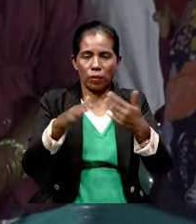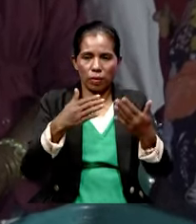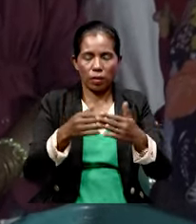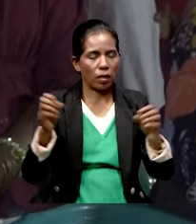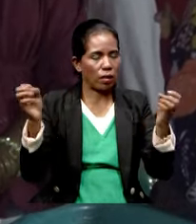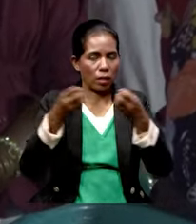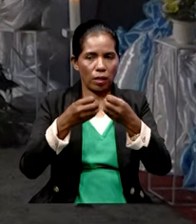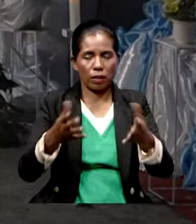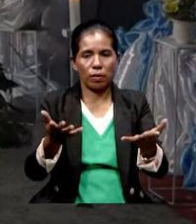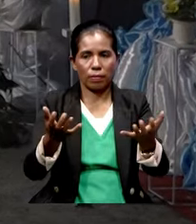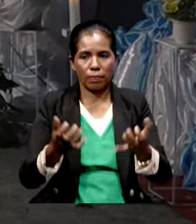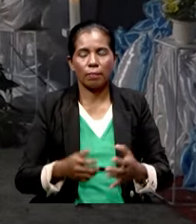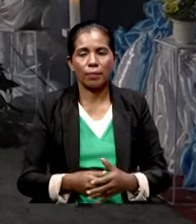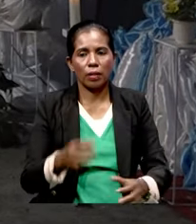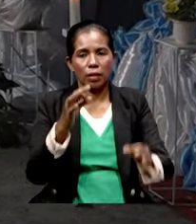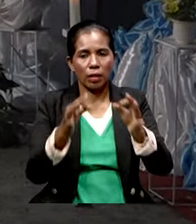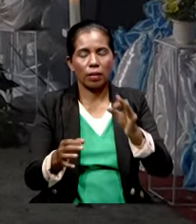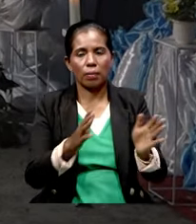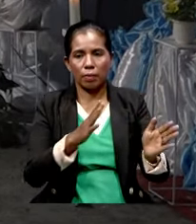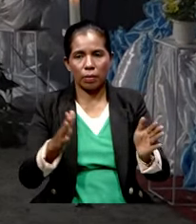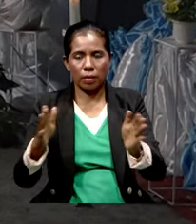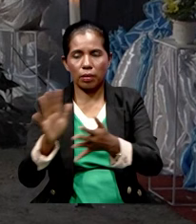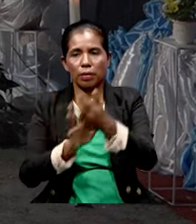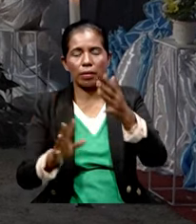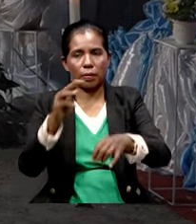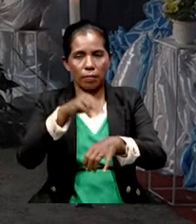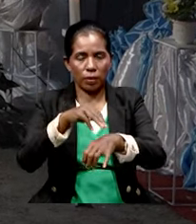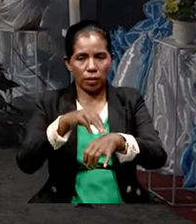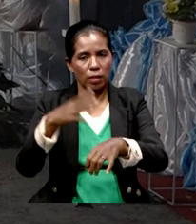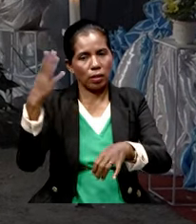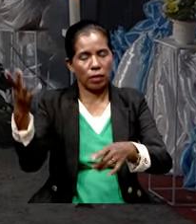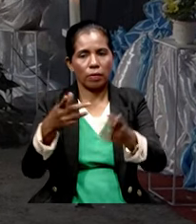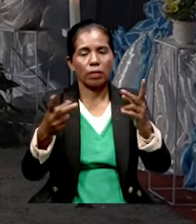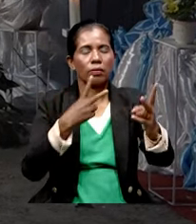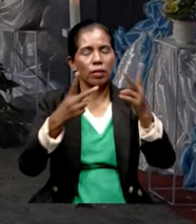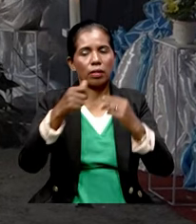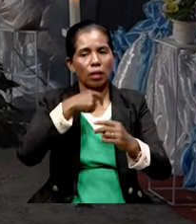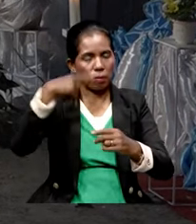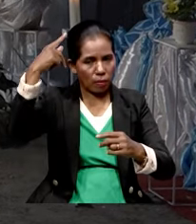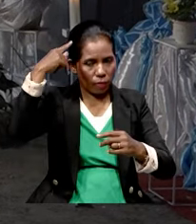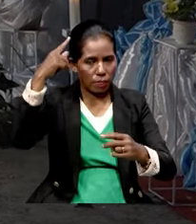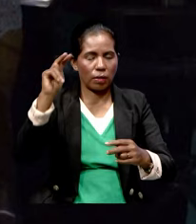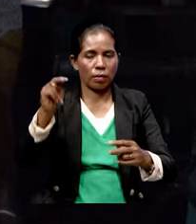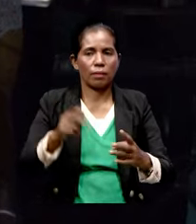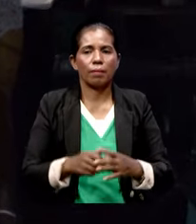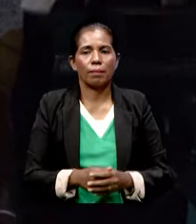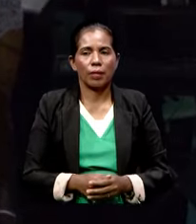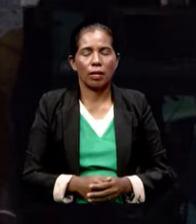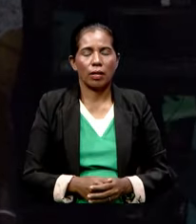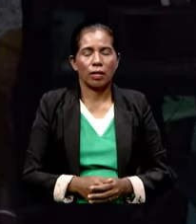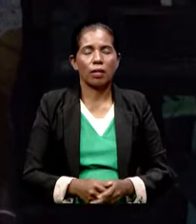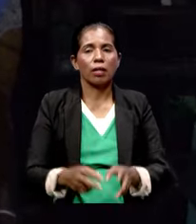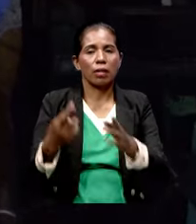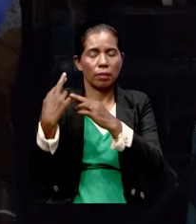lalakon vontade. Maske durante preparação ba celebração Missa ne iha ambito visita amu Papa Francisco nian. Responsável Bairro